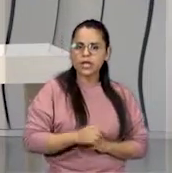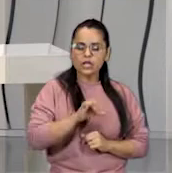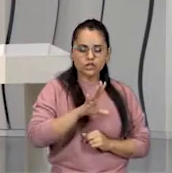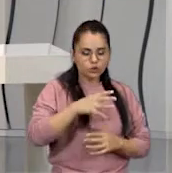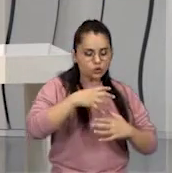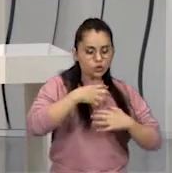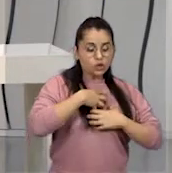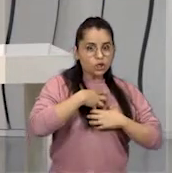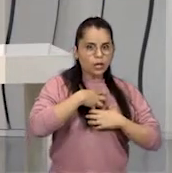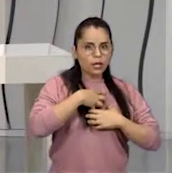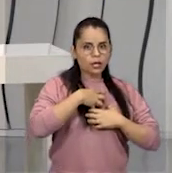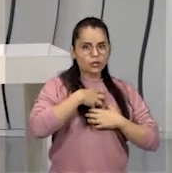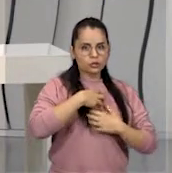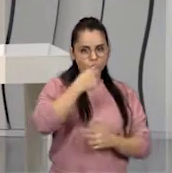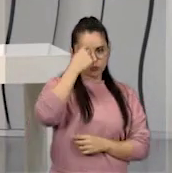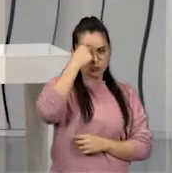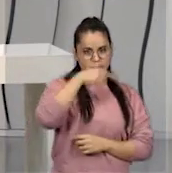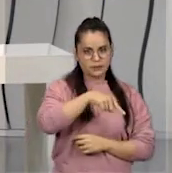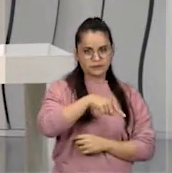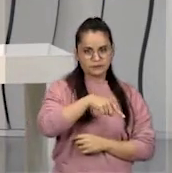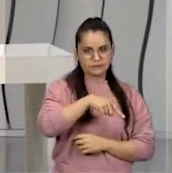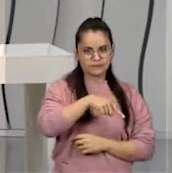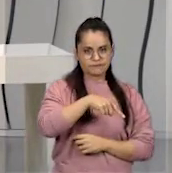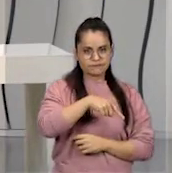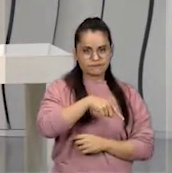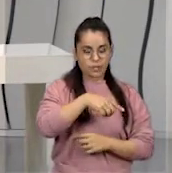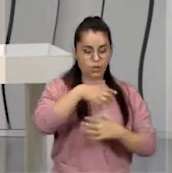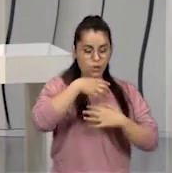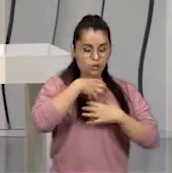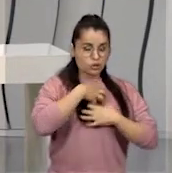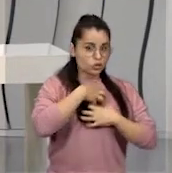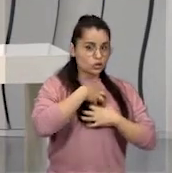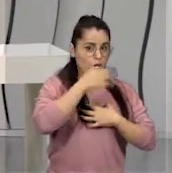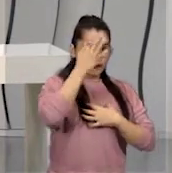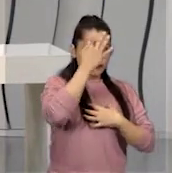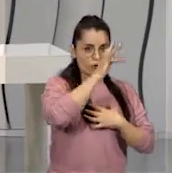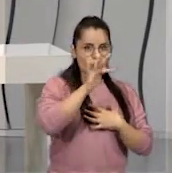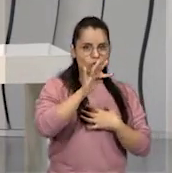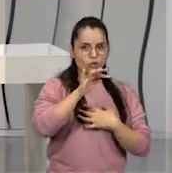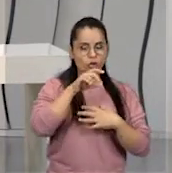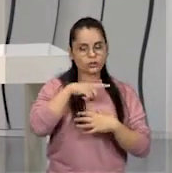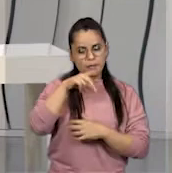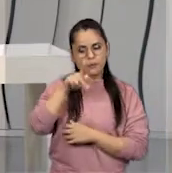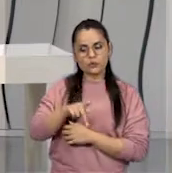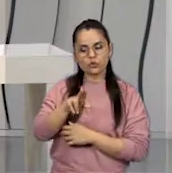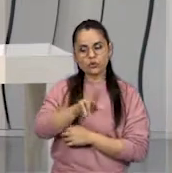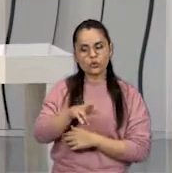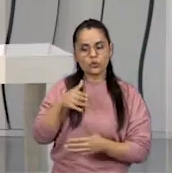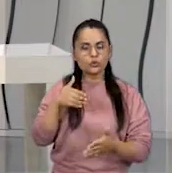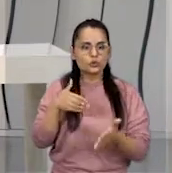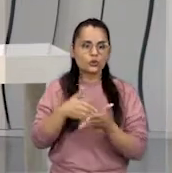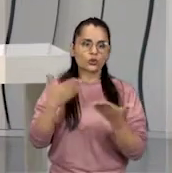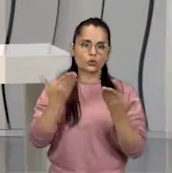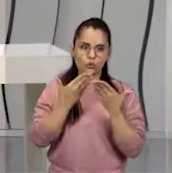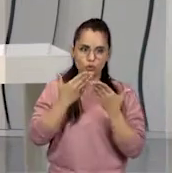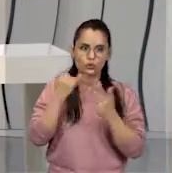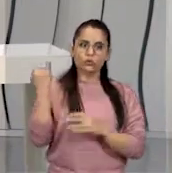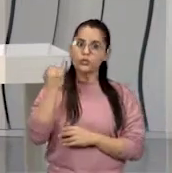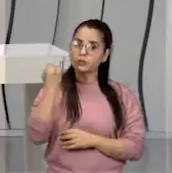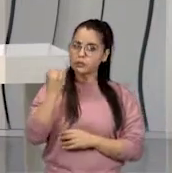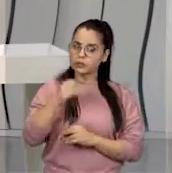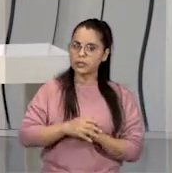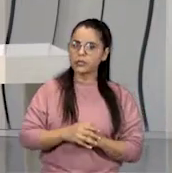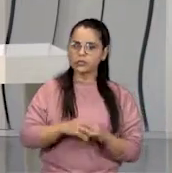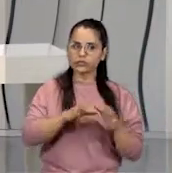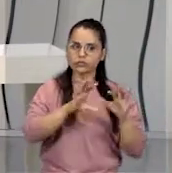atitude, de pensamento, uma atitude filosófica. Muitas pessoas utilizam isso hoje. Por isso que é importante a gente